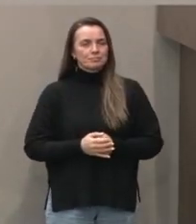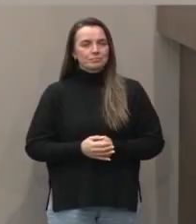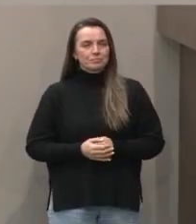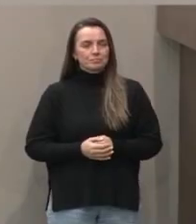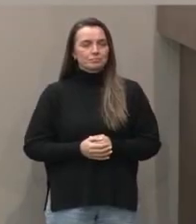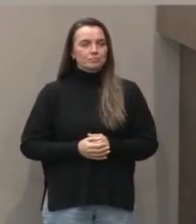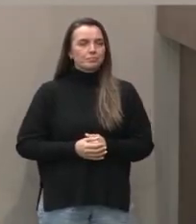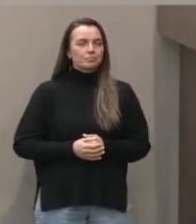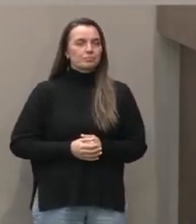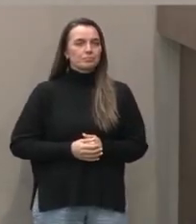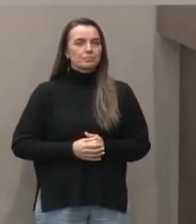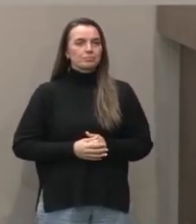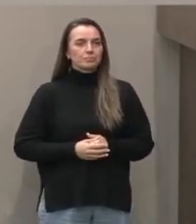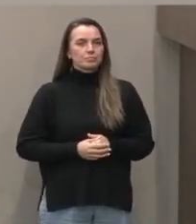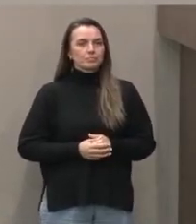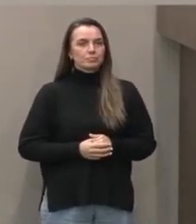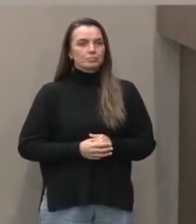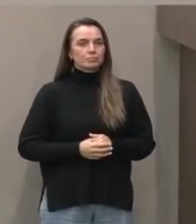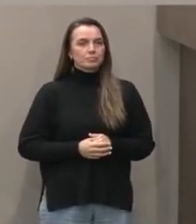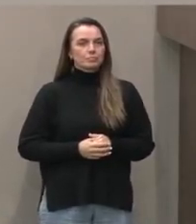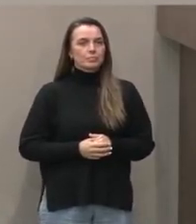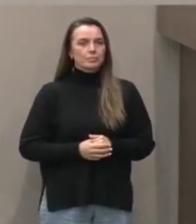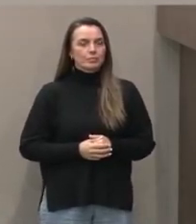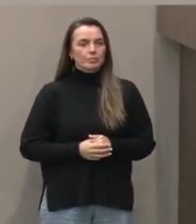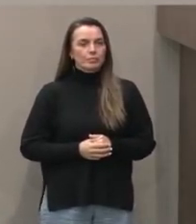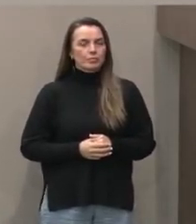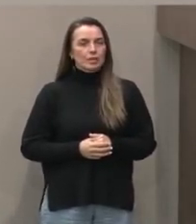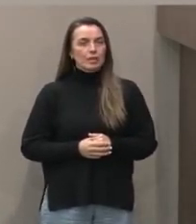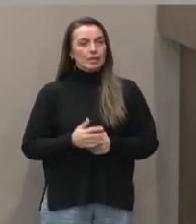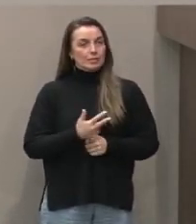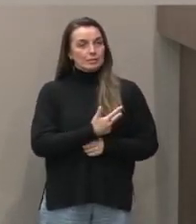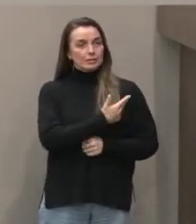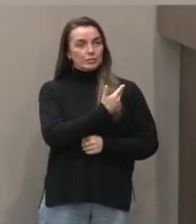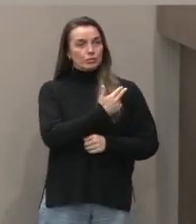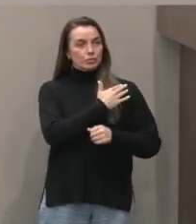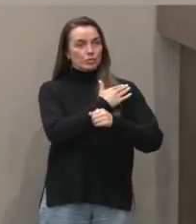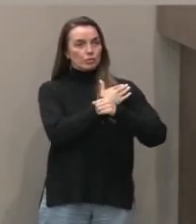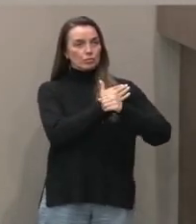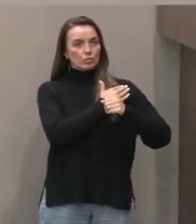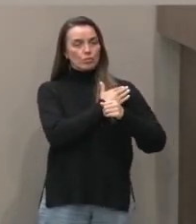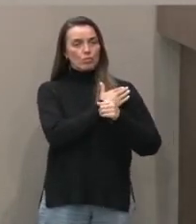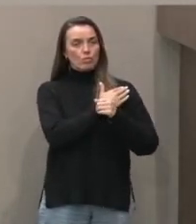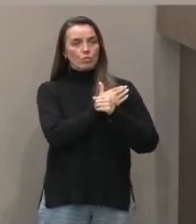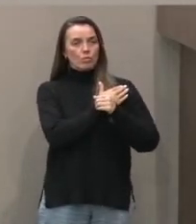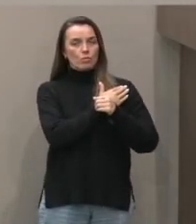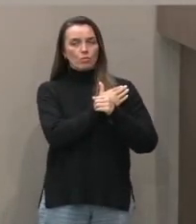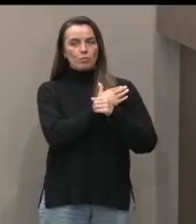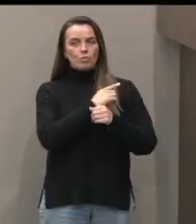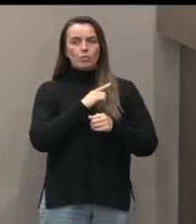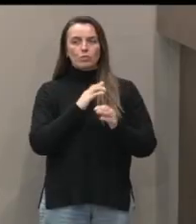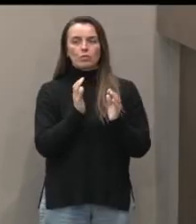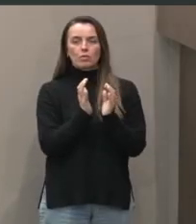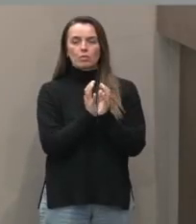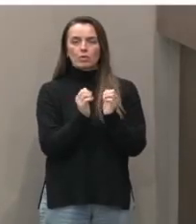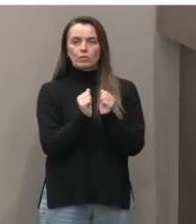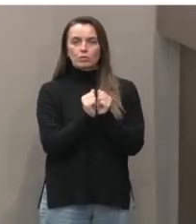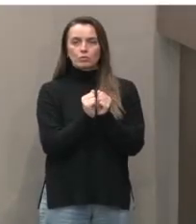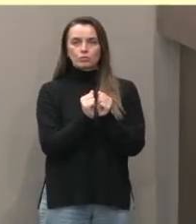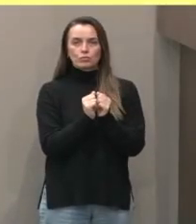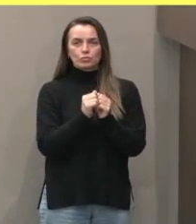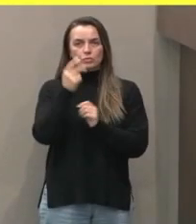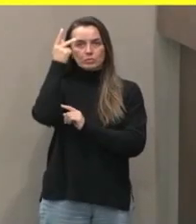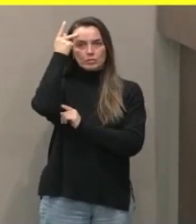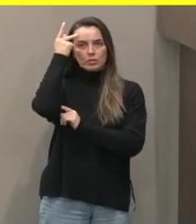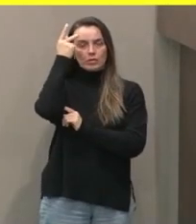Quando a questão é aprender cirurgia do ombro, está lá Paulo Pilusky, junto com colegas de São Paulo e do Rio de Janeiro.